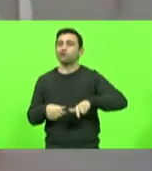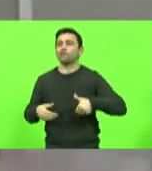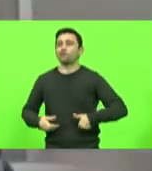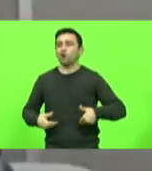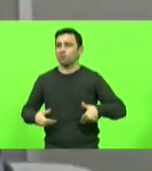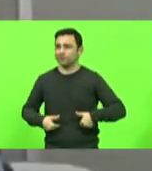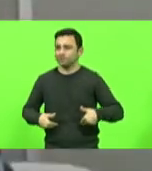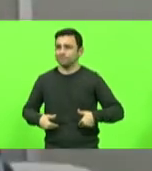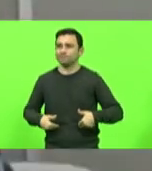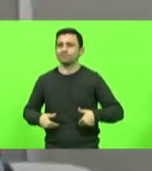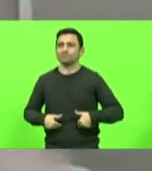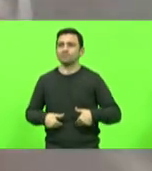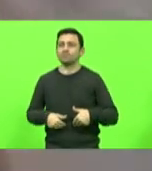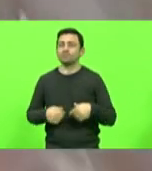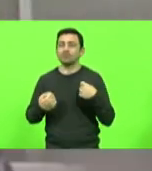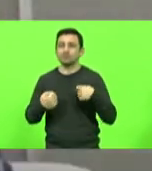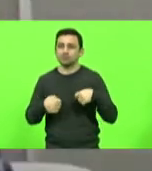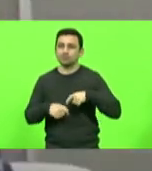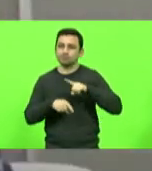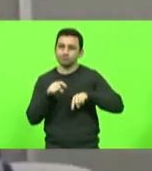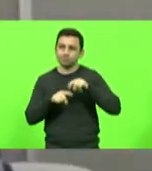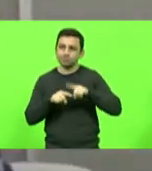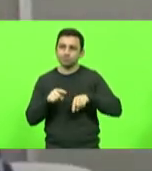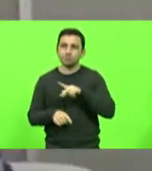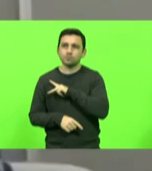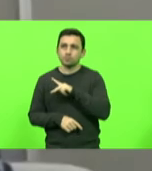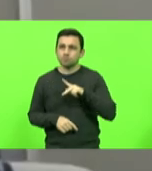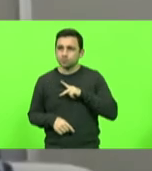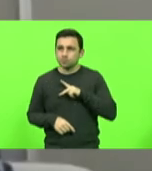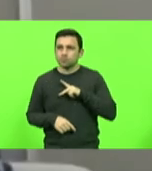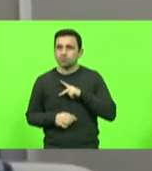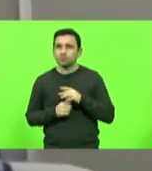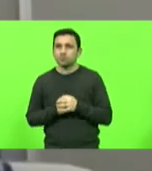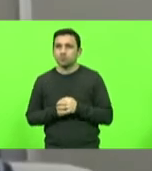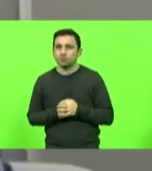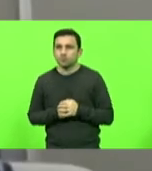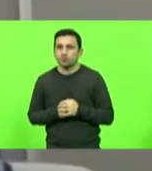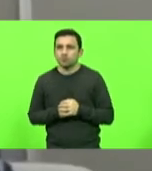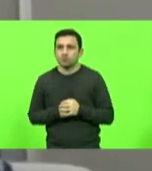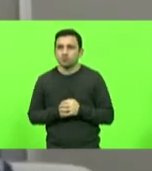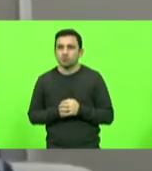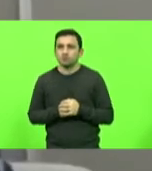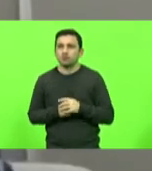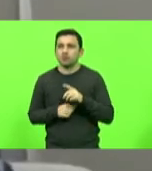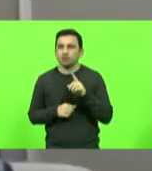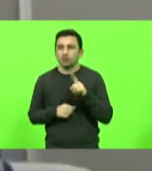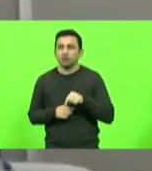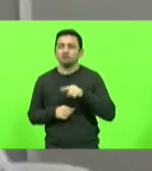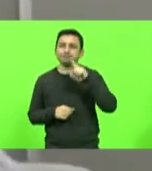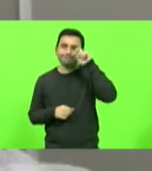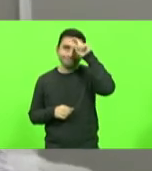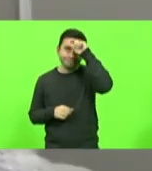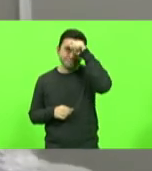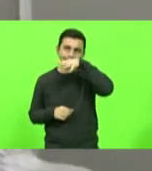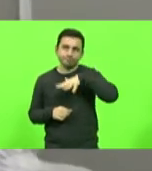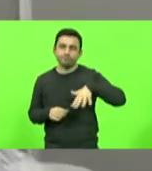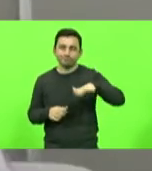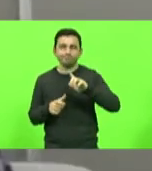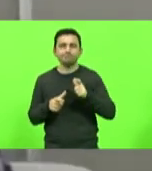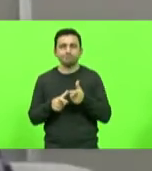de equipamentos públicos, que ainda também se dá de forma muito incipiente no Estado